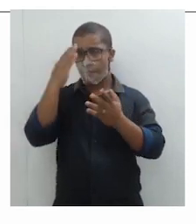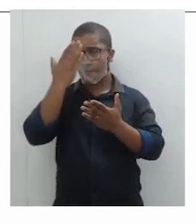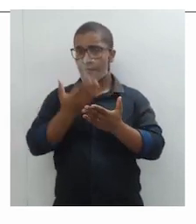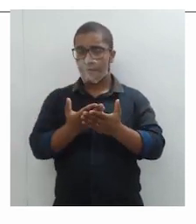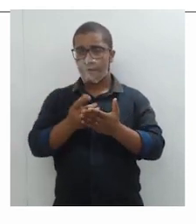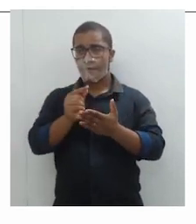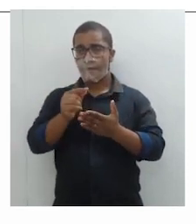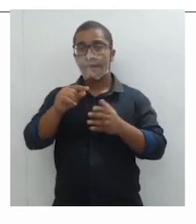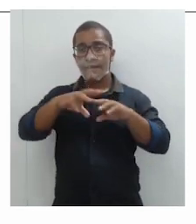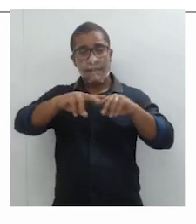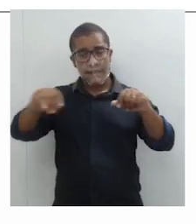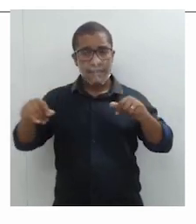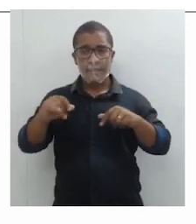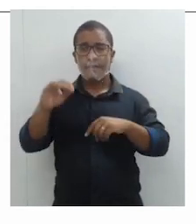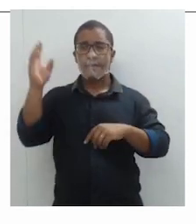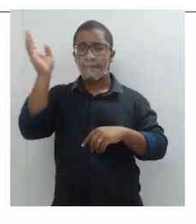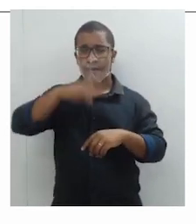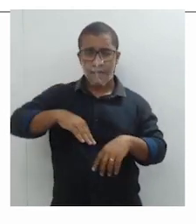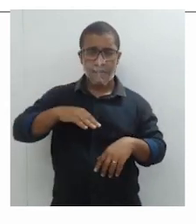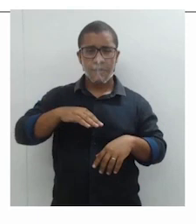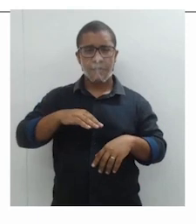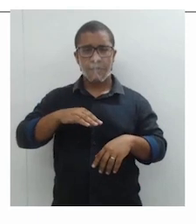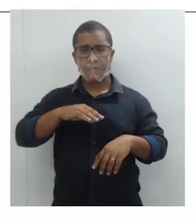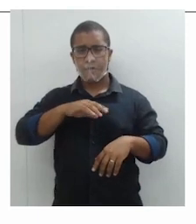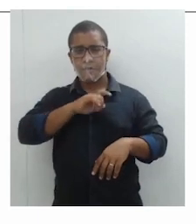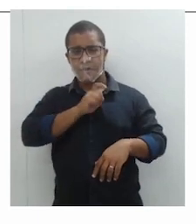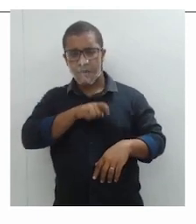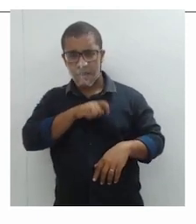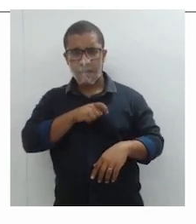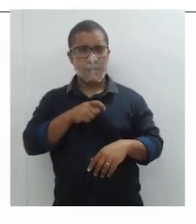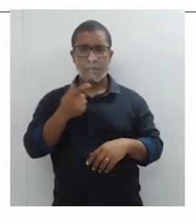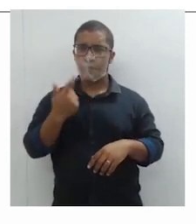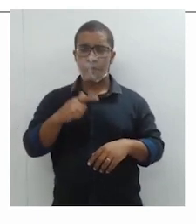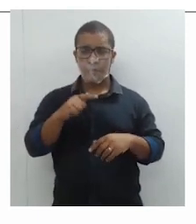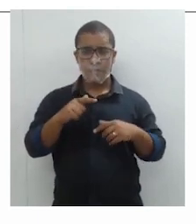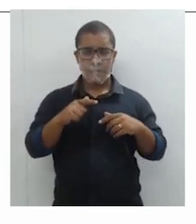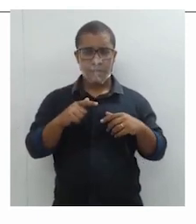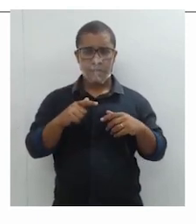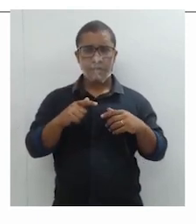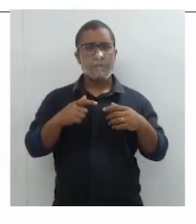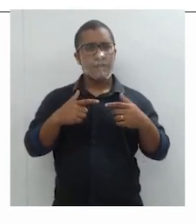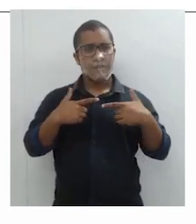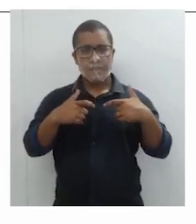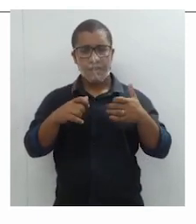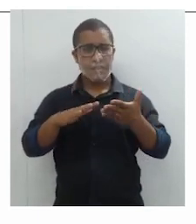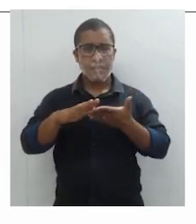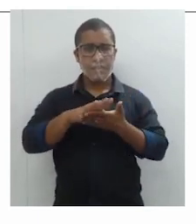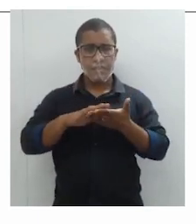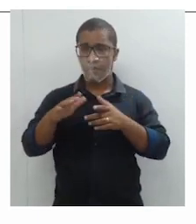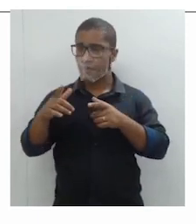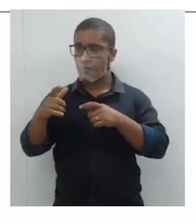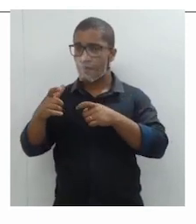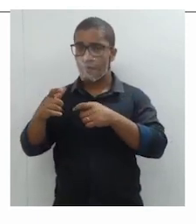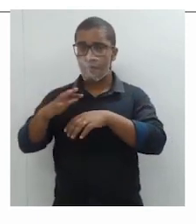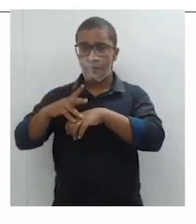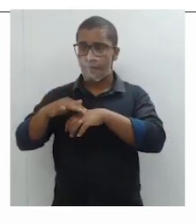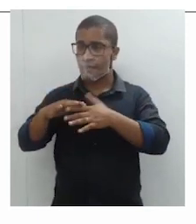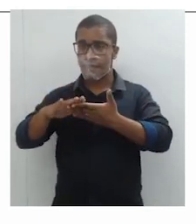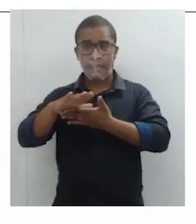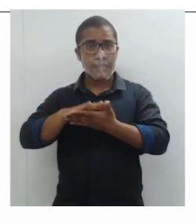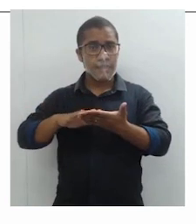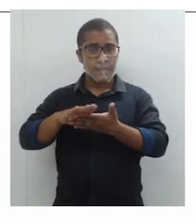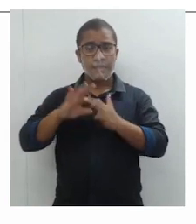sem males onde não haverá a maldade injustiça guerra e doença onde todos os seres